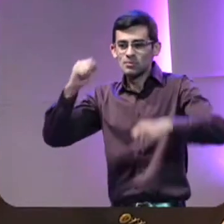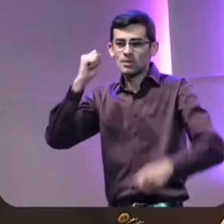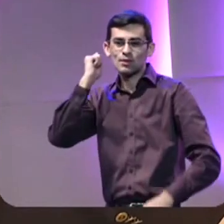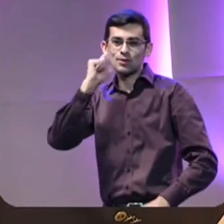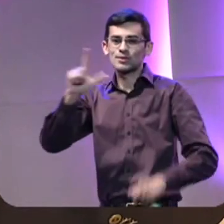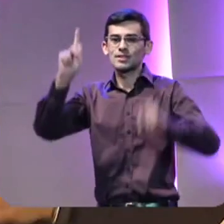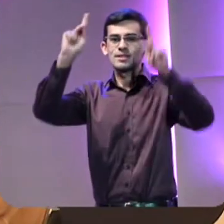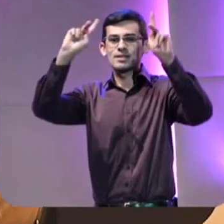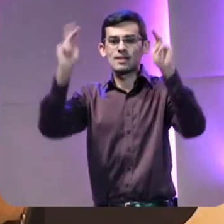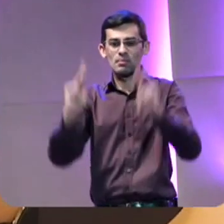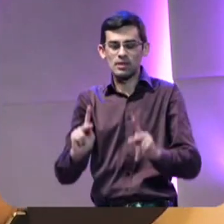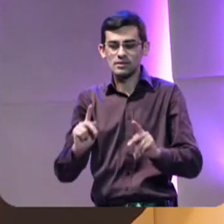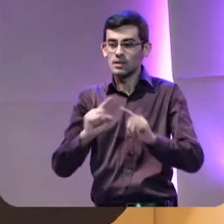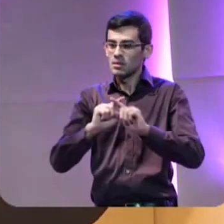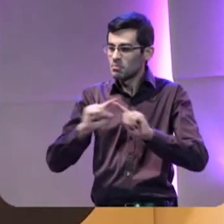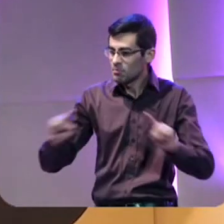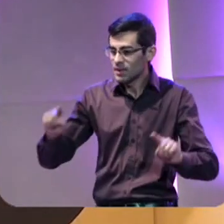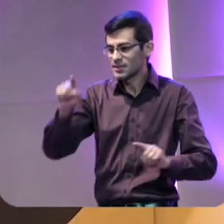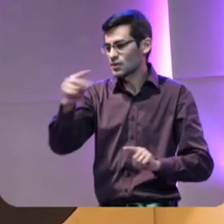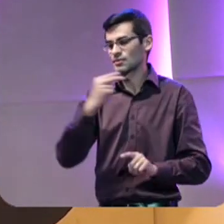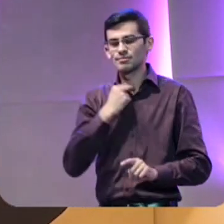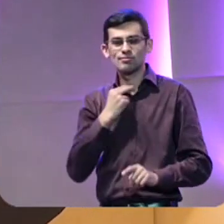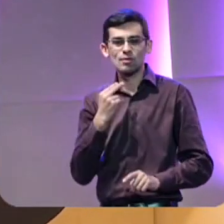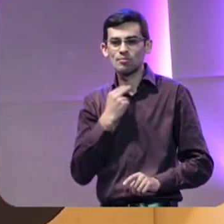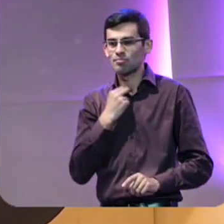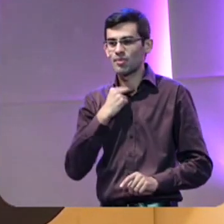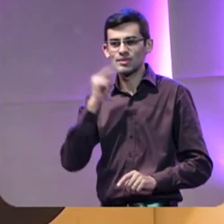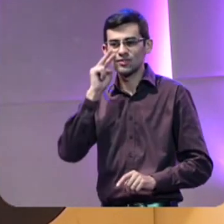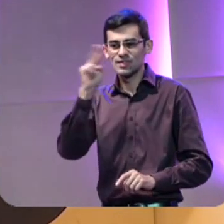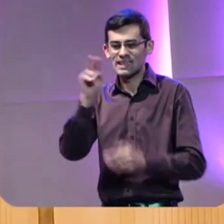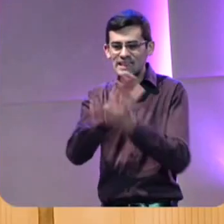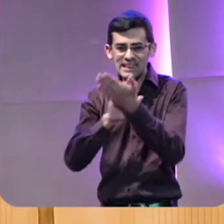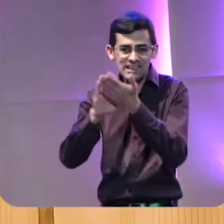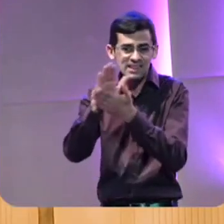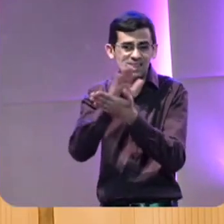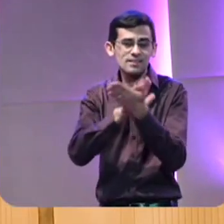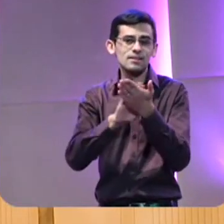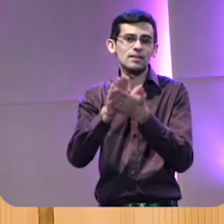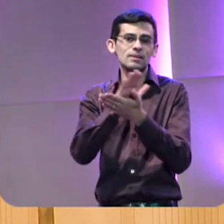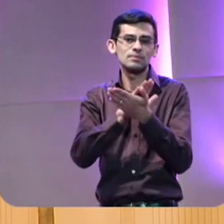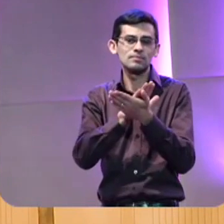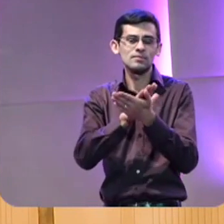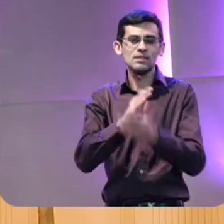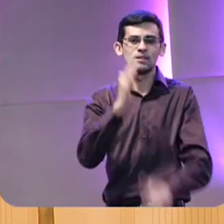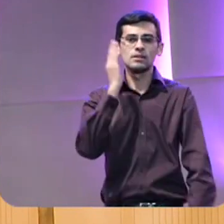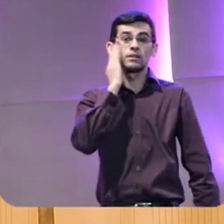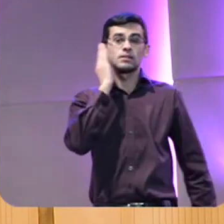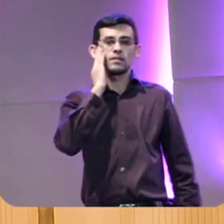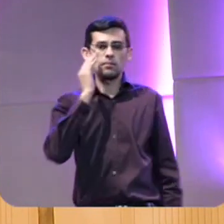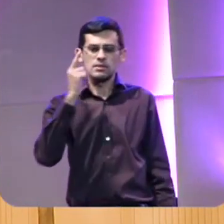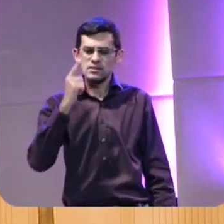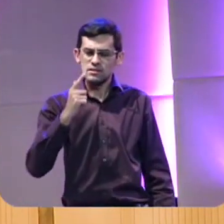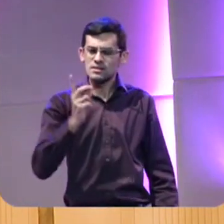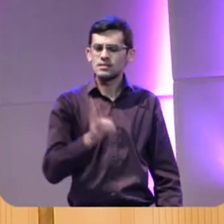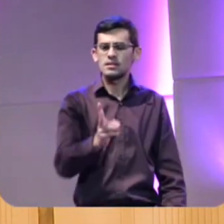paz, mas agora você não pode ver isso. Sabe, toda vez que você está